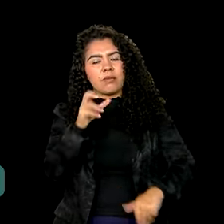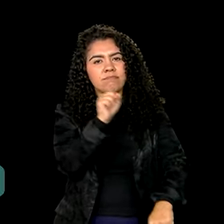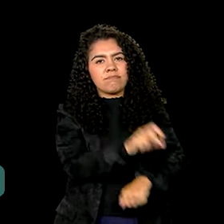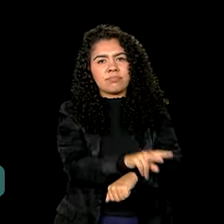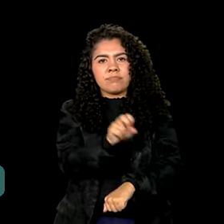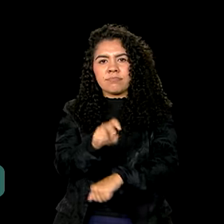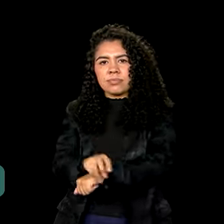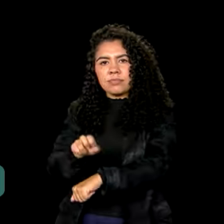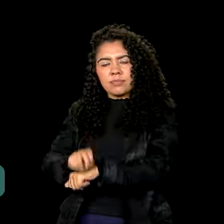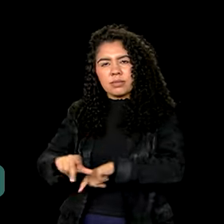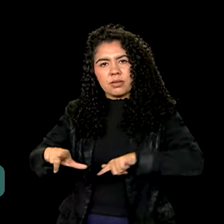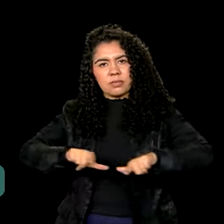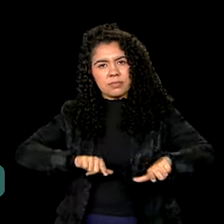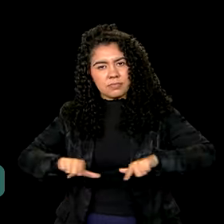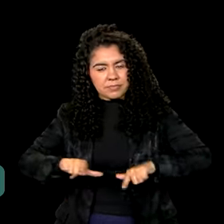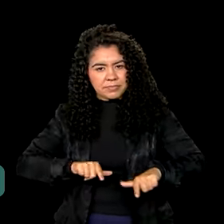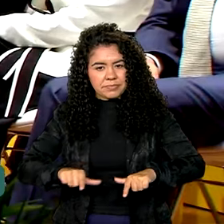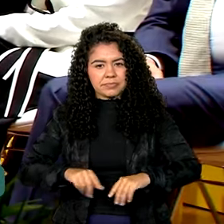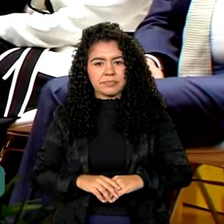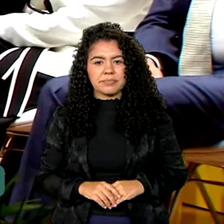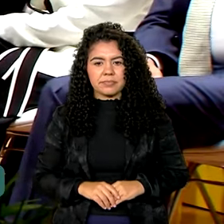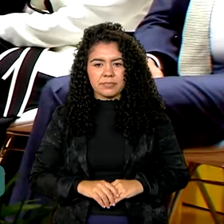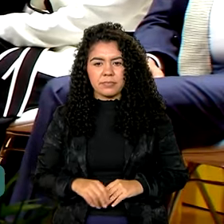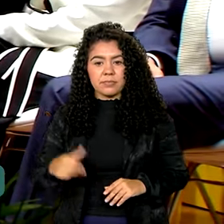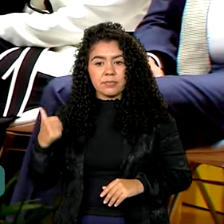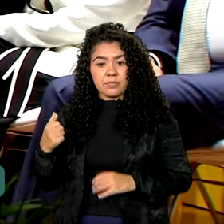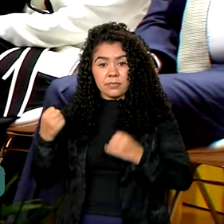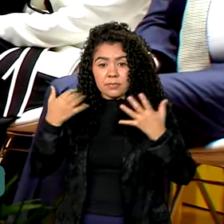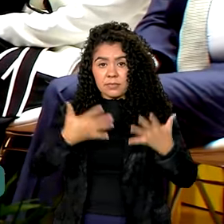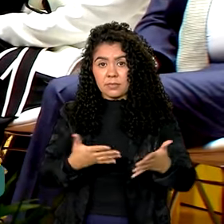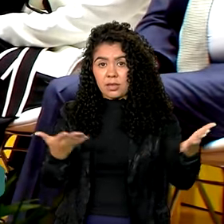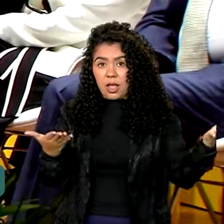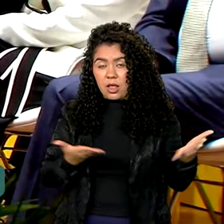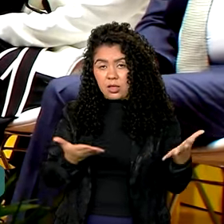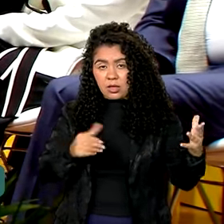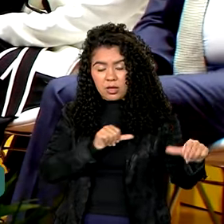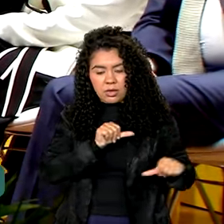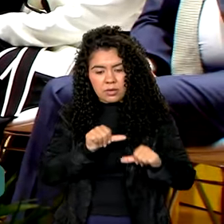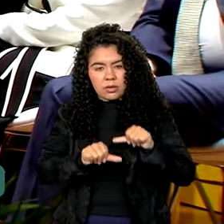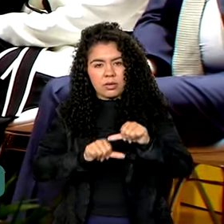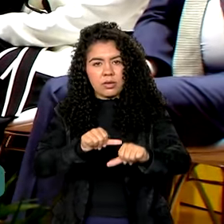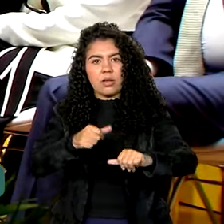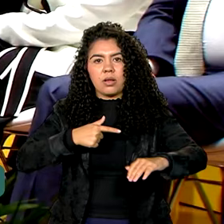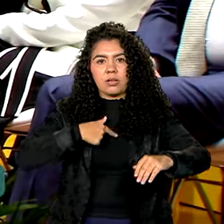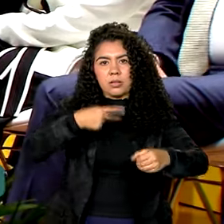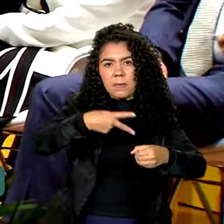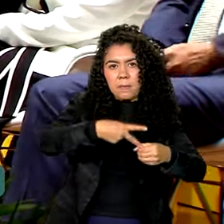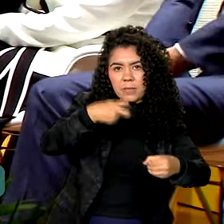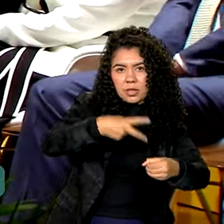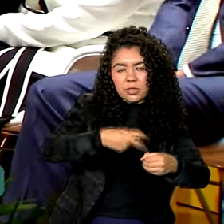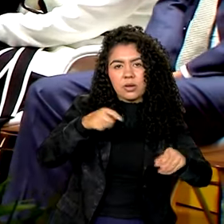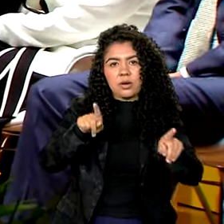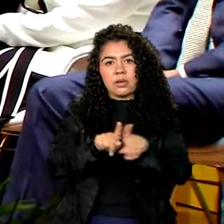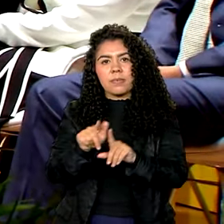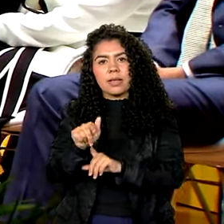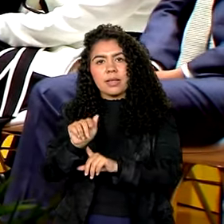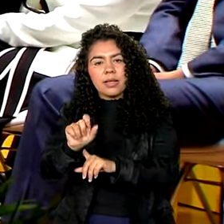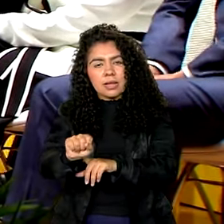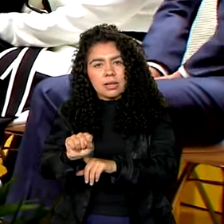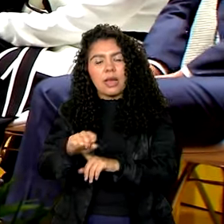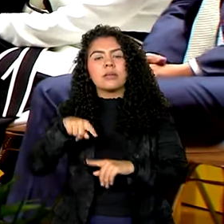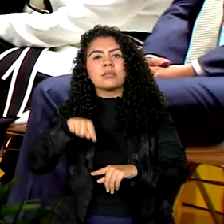empregos diretos e indiretos. Nessa transição, nossos ativos de petróleo e gás e as nossas plantas de refino